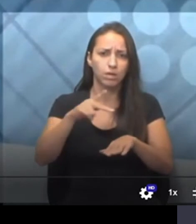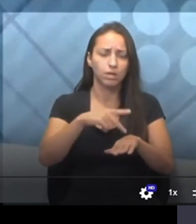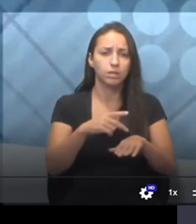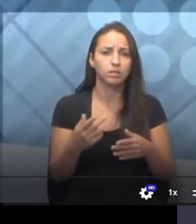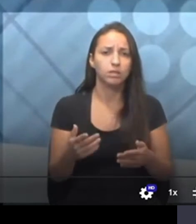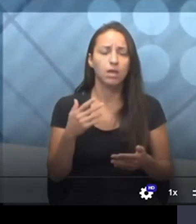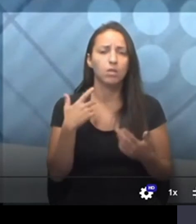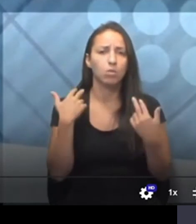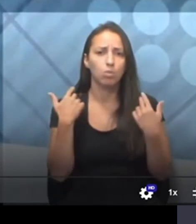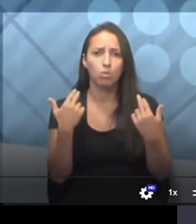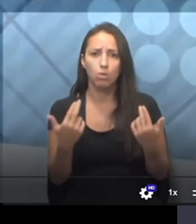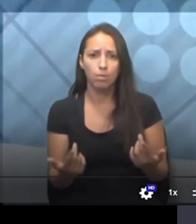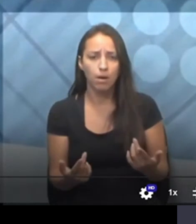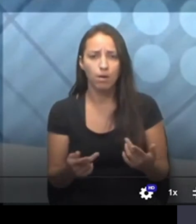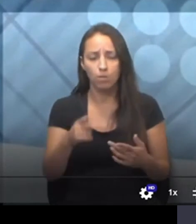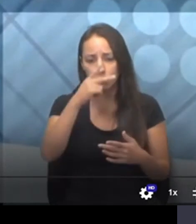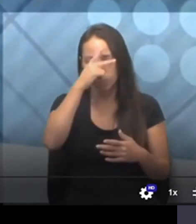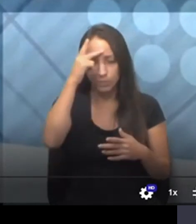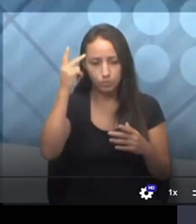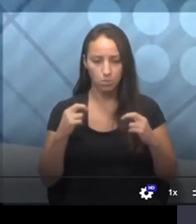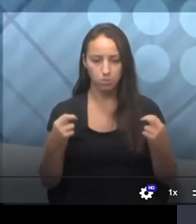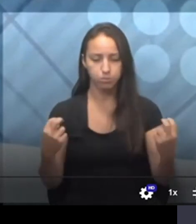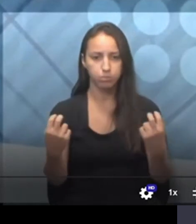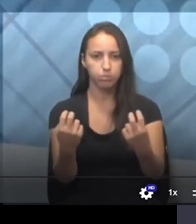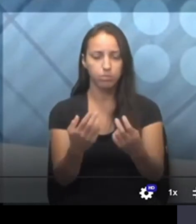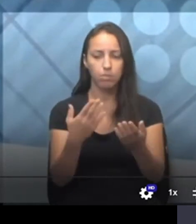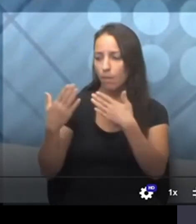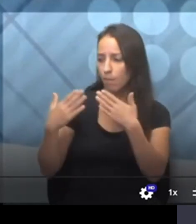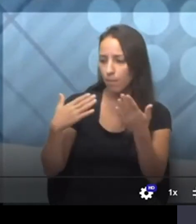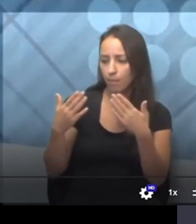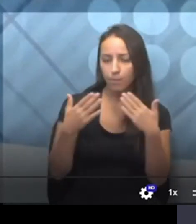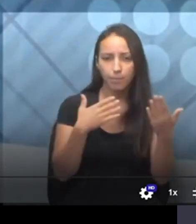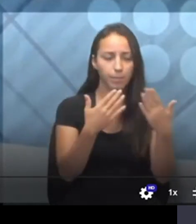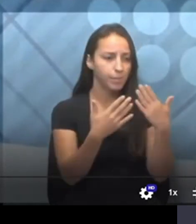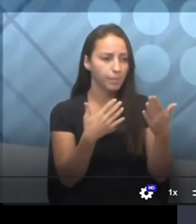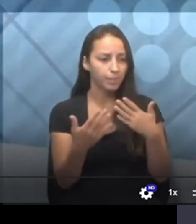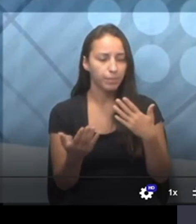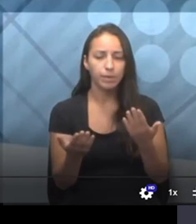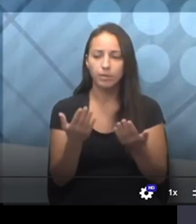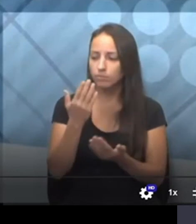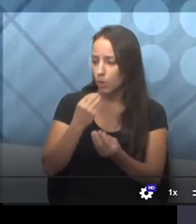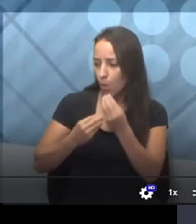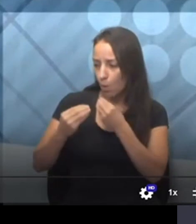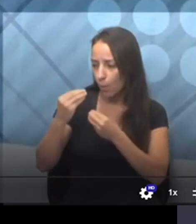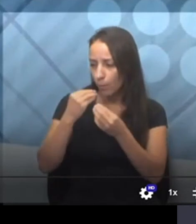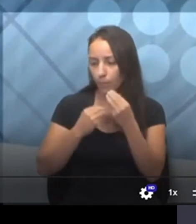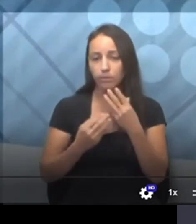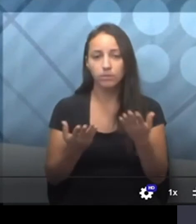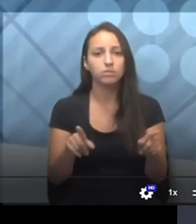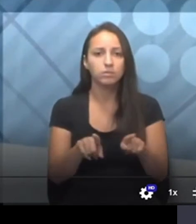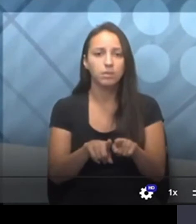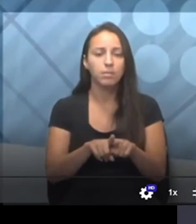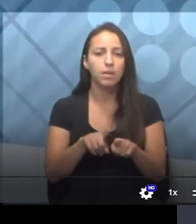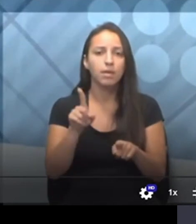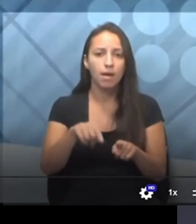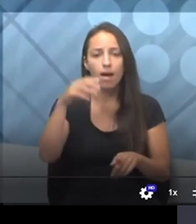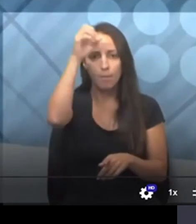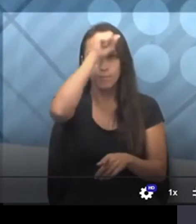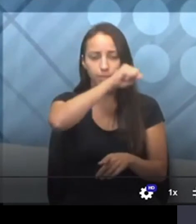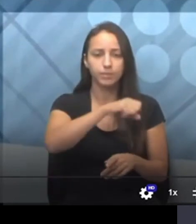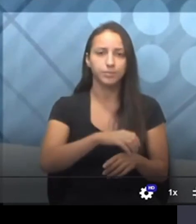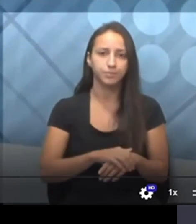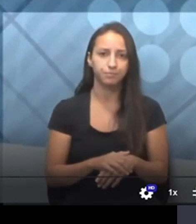muito comum as pessoas se reunirem ao redor da mesa para conversarem, socializarem. Então, este também é um ambiente de